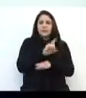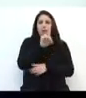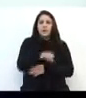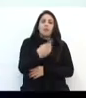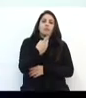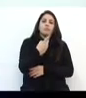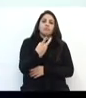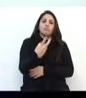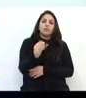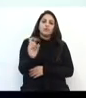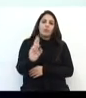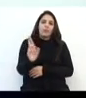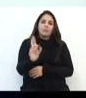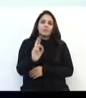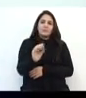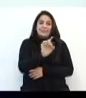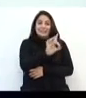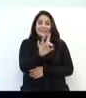de R$120.